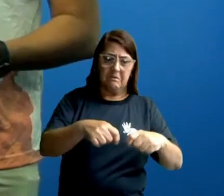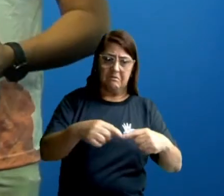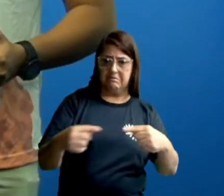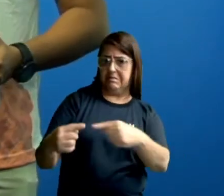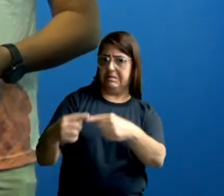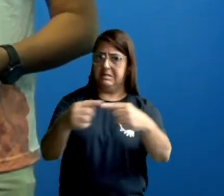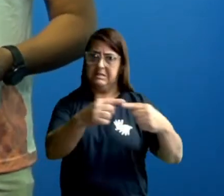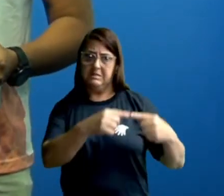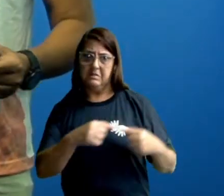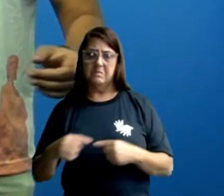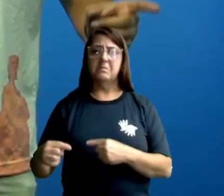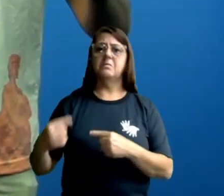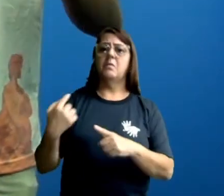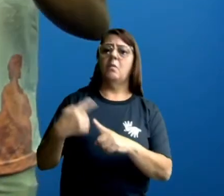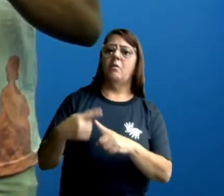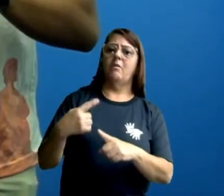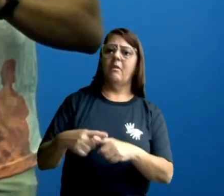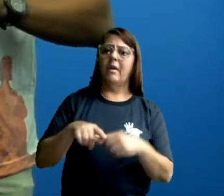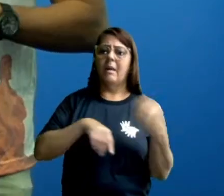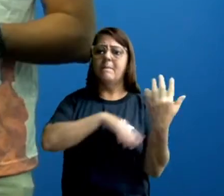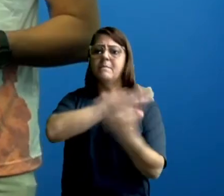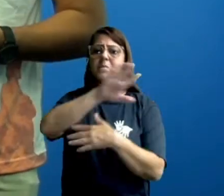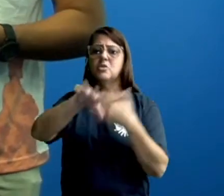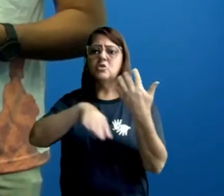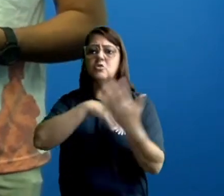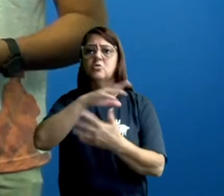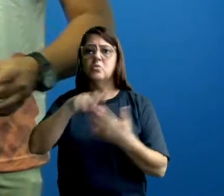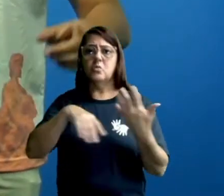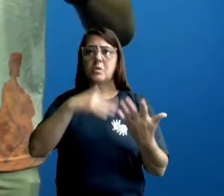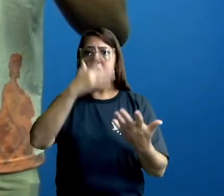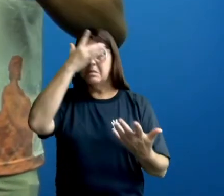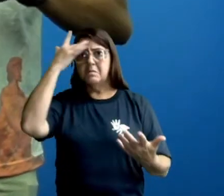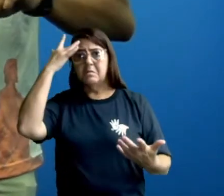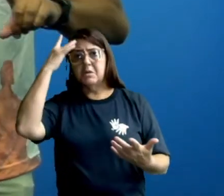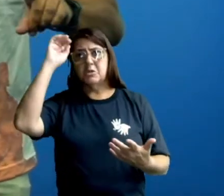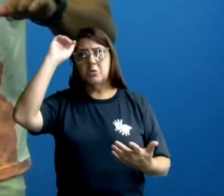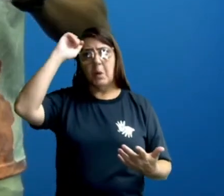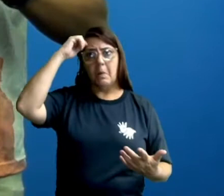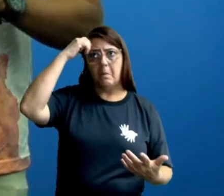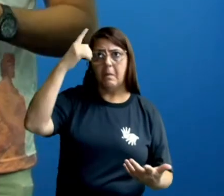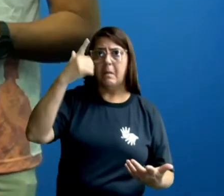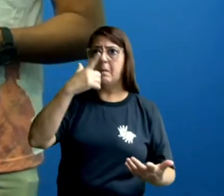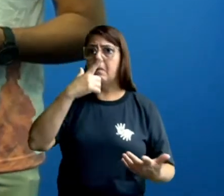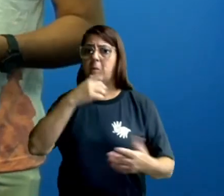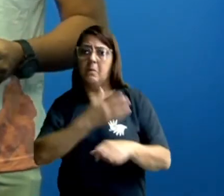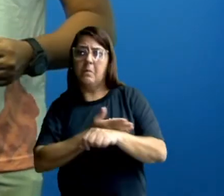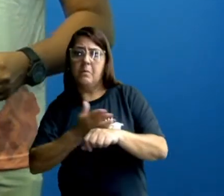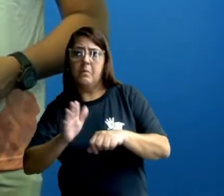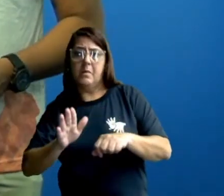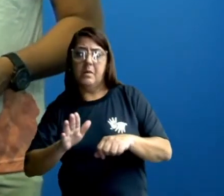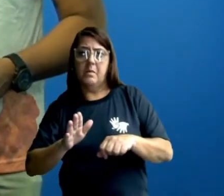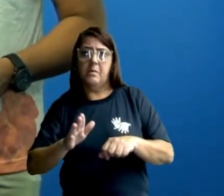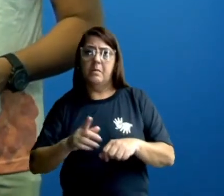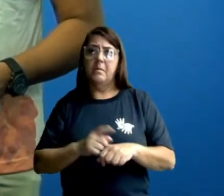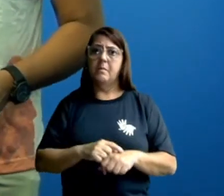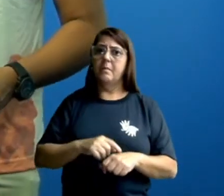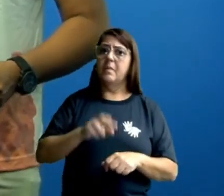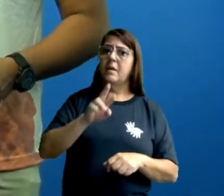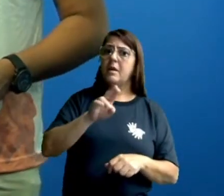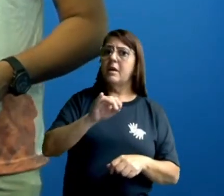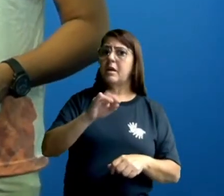dele, era por conta da mistura de raças. Ele era contrário à mistura de raças. Para